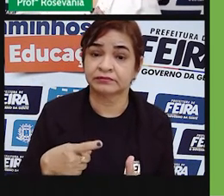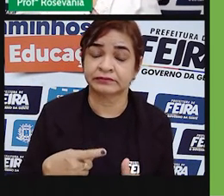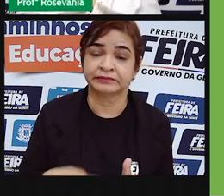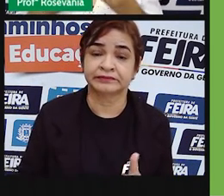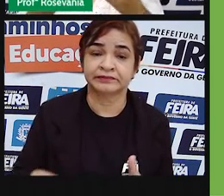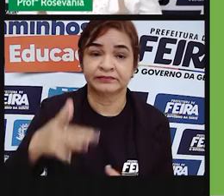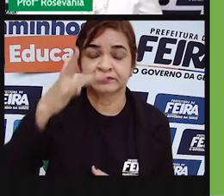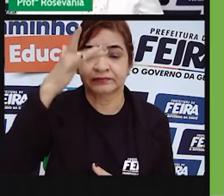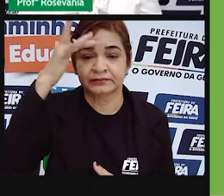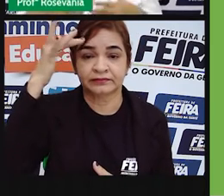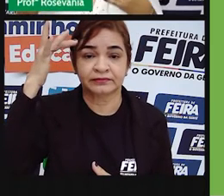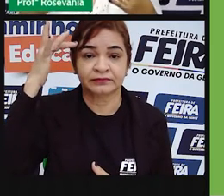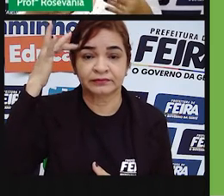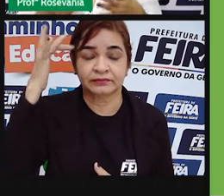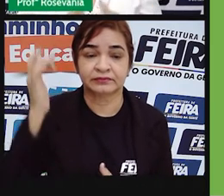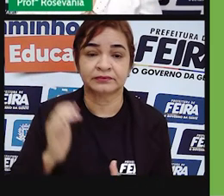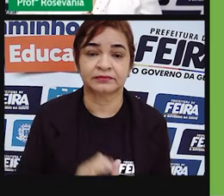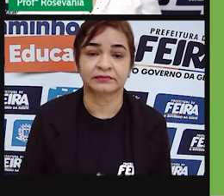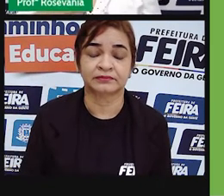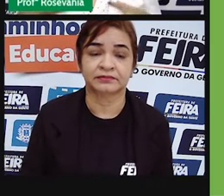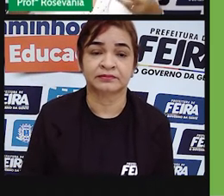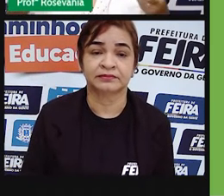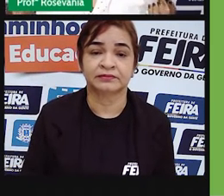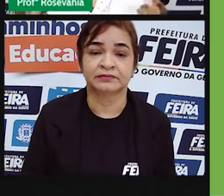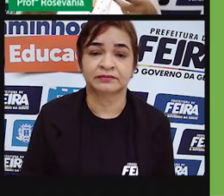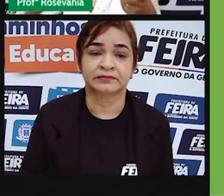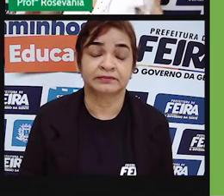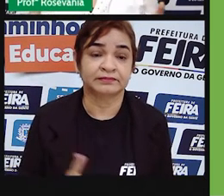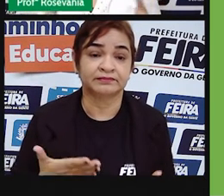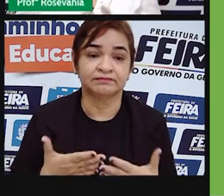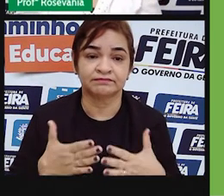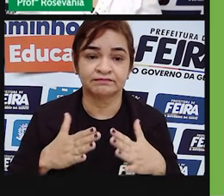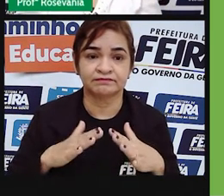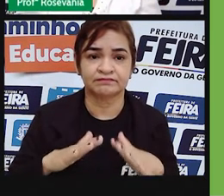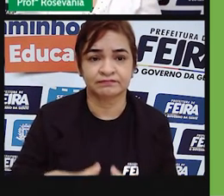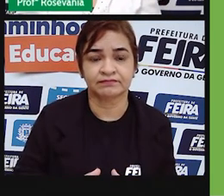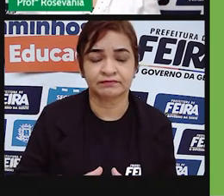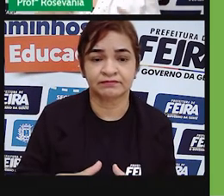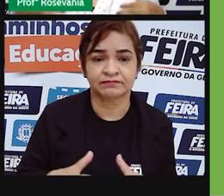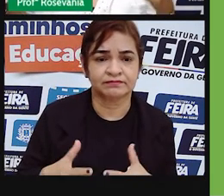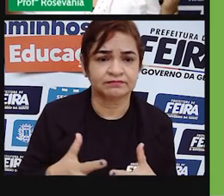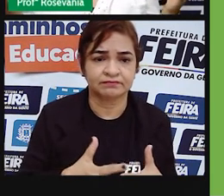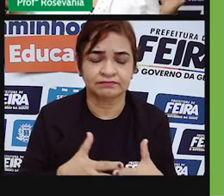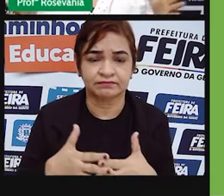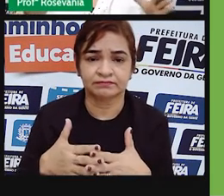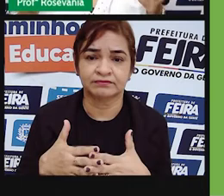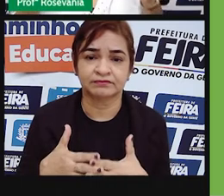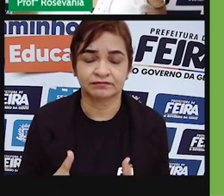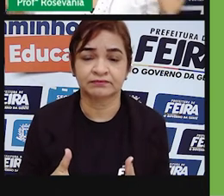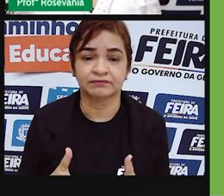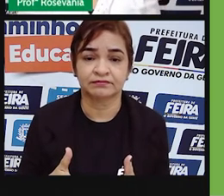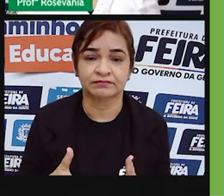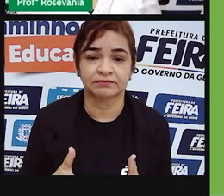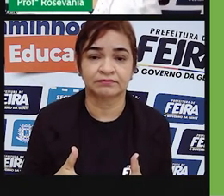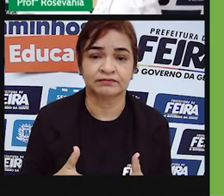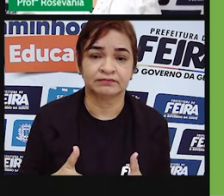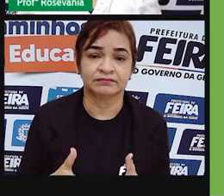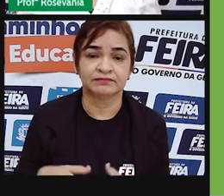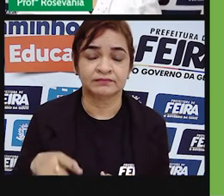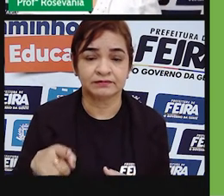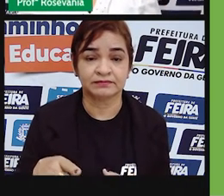também levam as construções e as construções elas não não aguenta naquele bagulho de água e um aqui